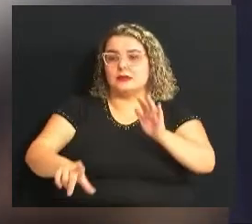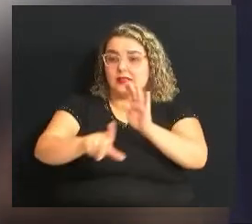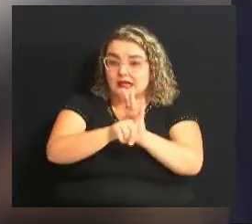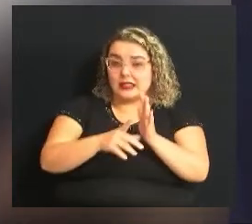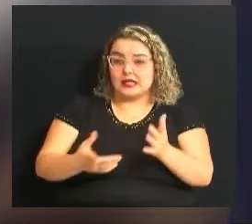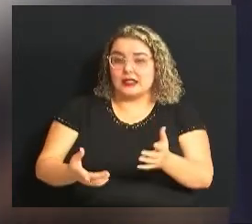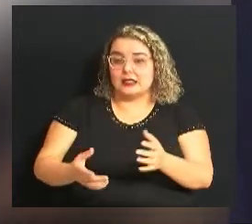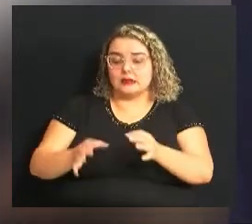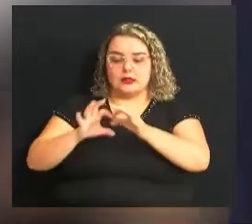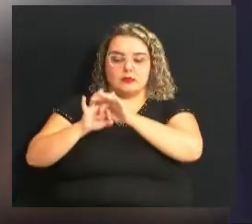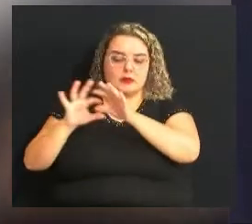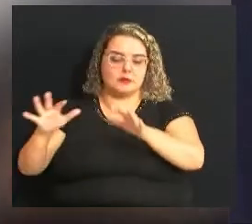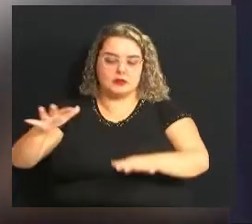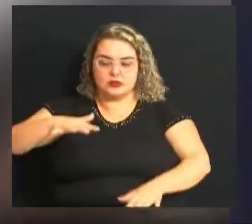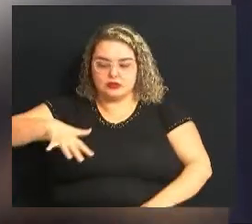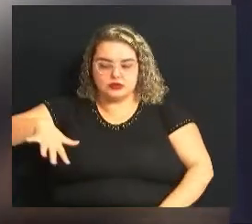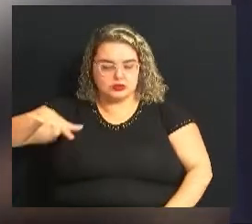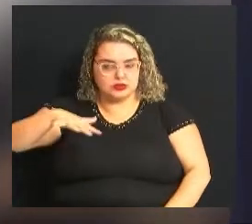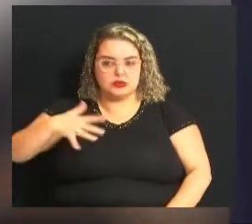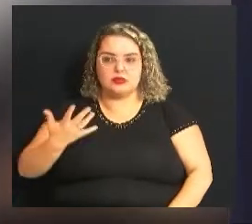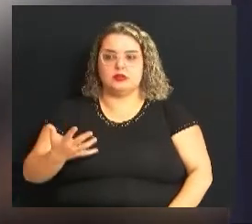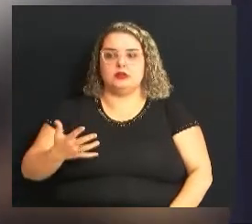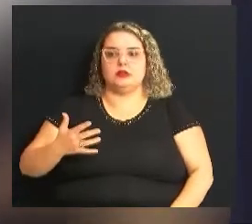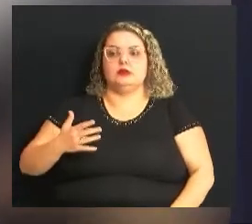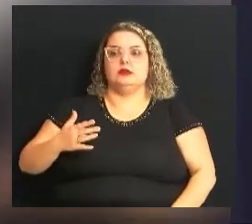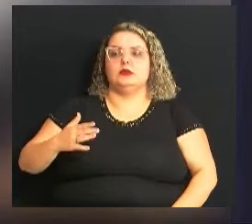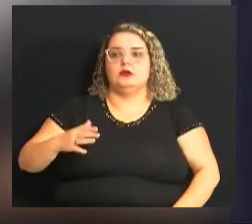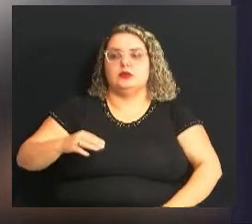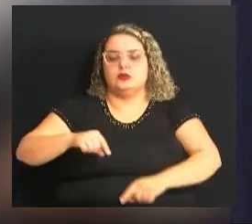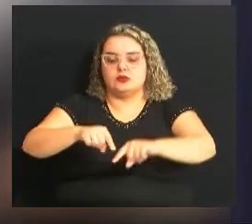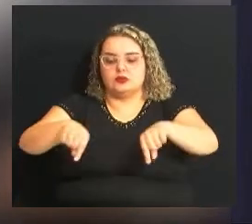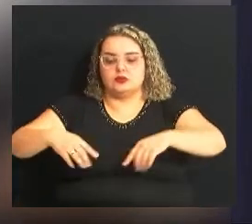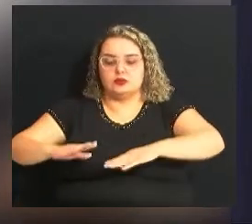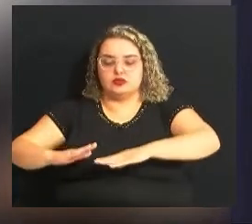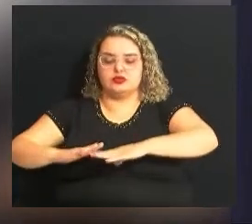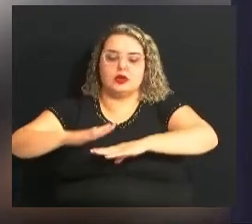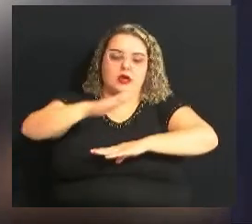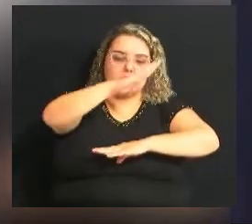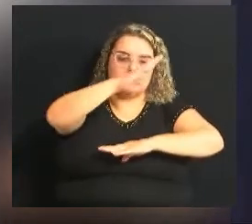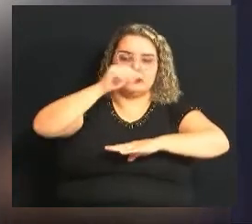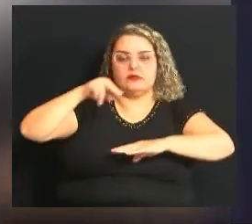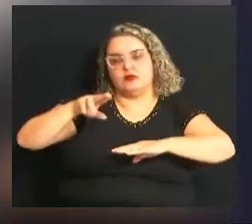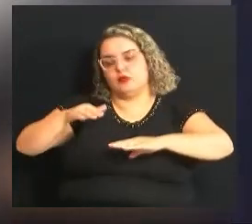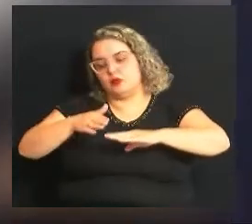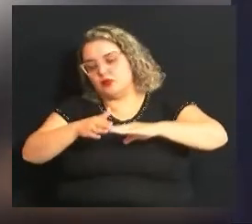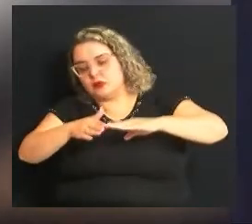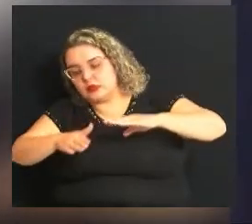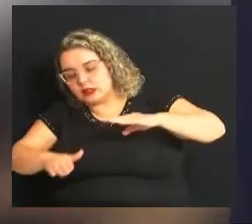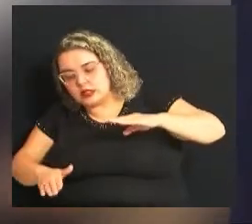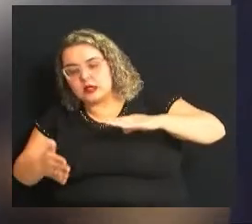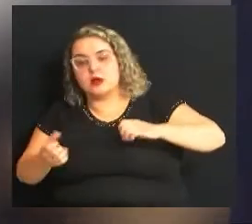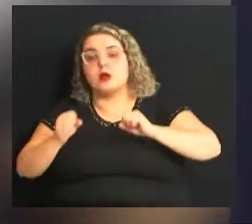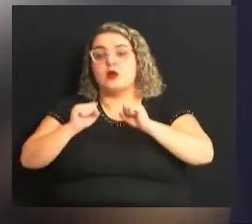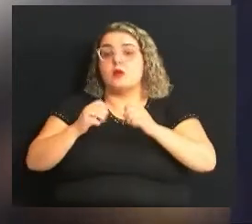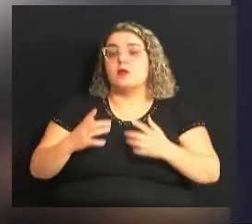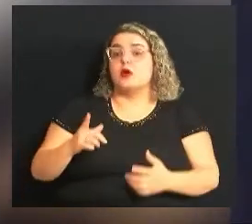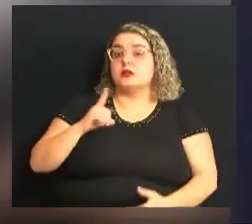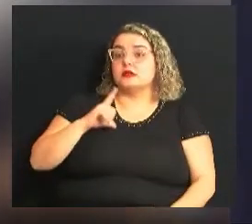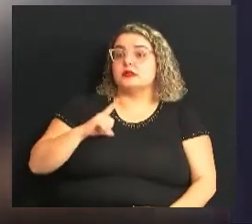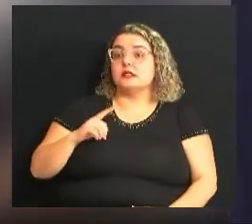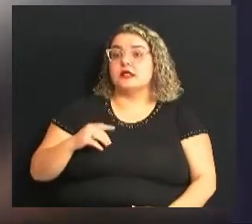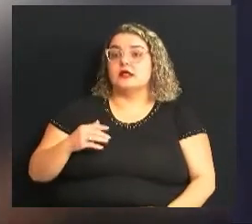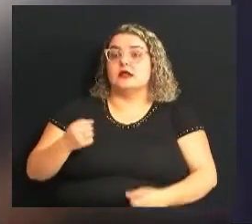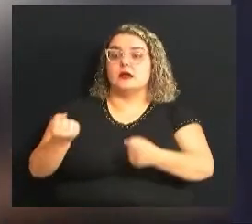comum na cidade inteira que é permite nas nos terrenos de aclive ou declive que se